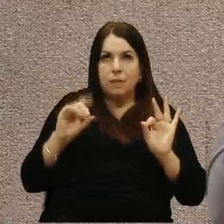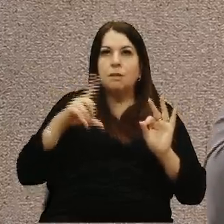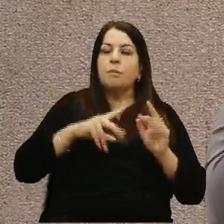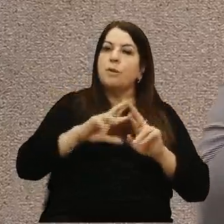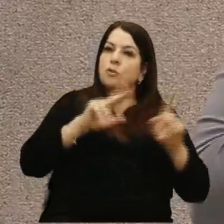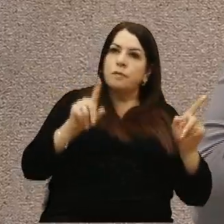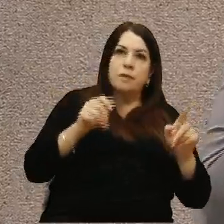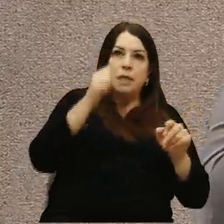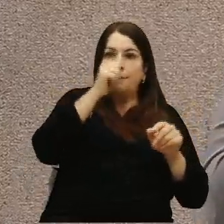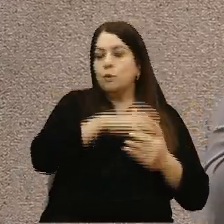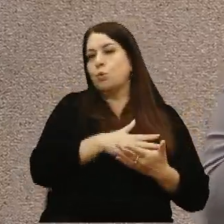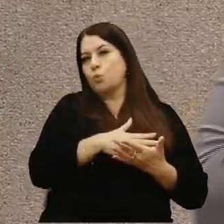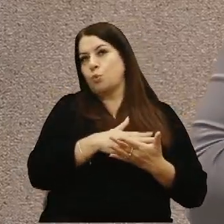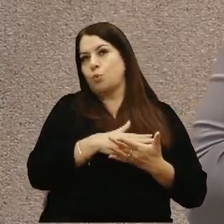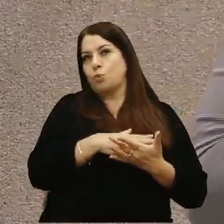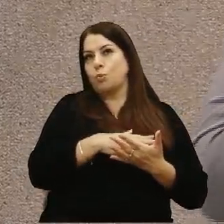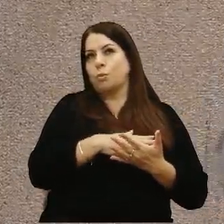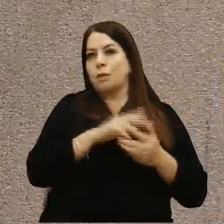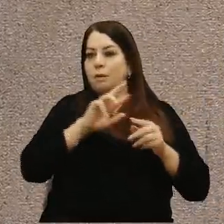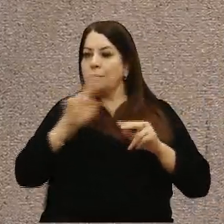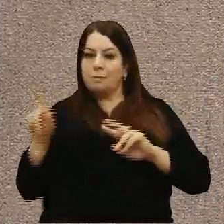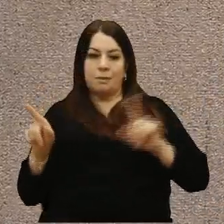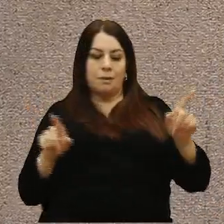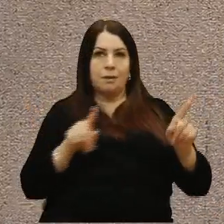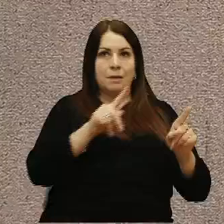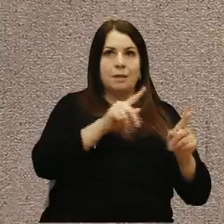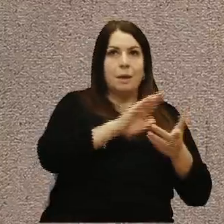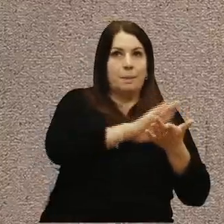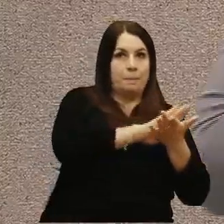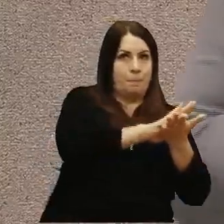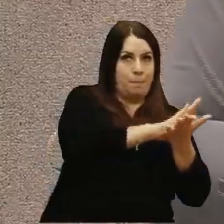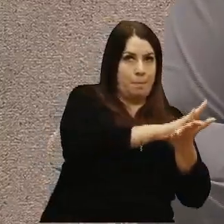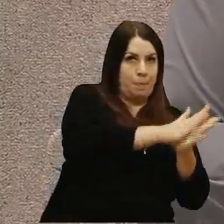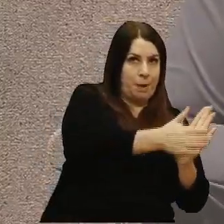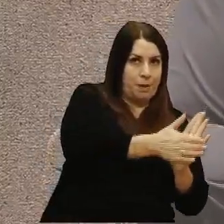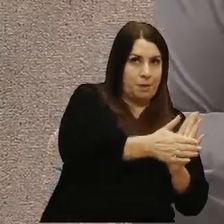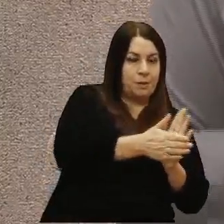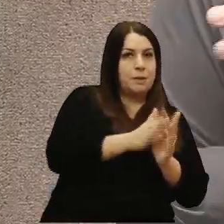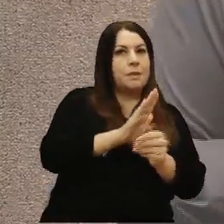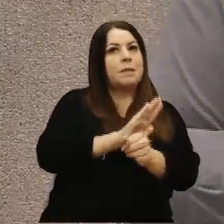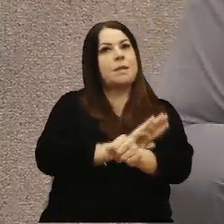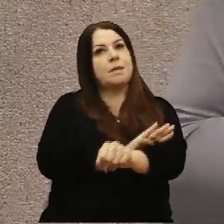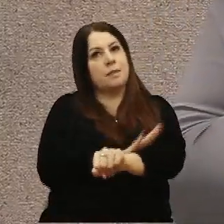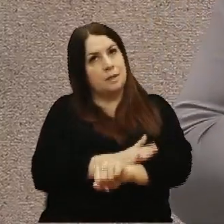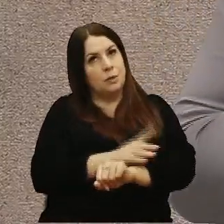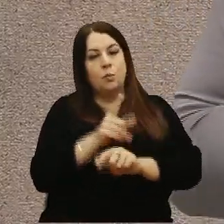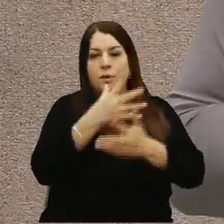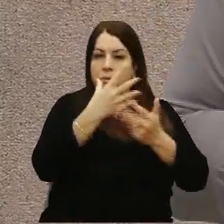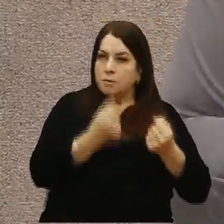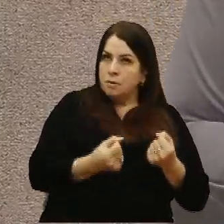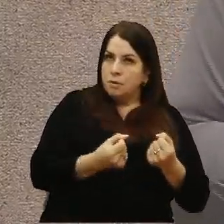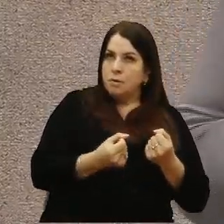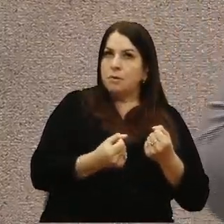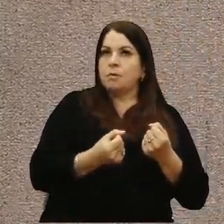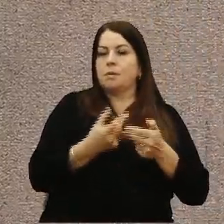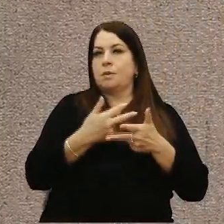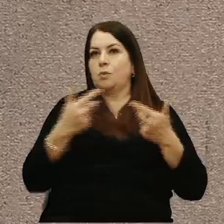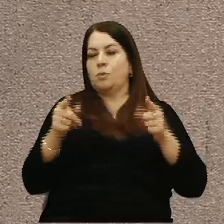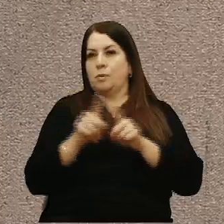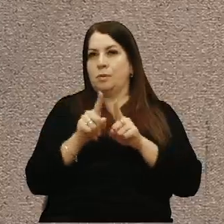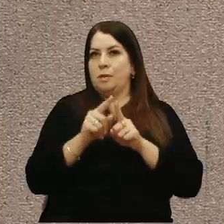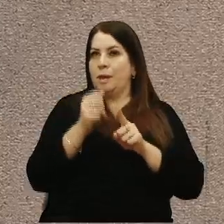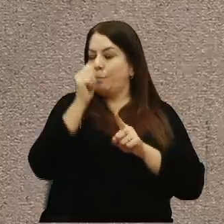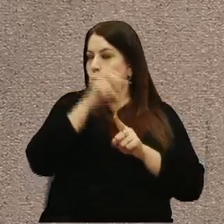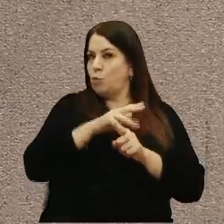diferença absurda, existe um abismo entre preconceito e racismo, intolerância. Existe uma diferença